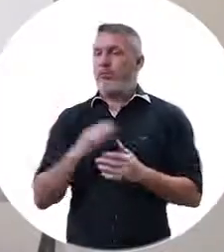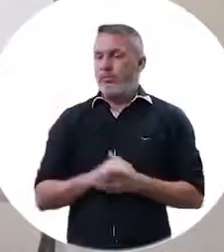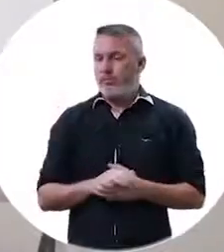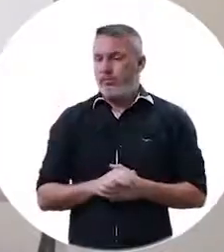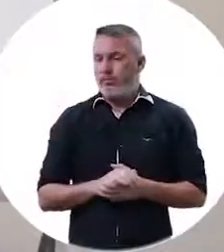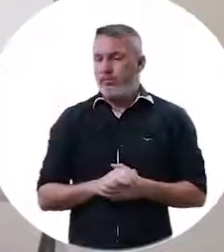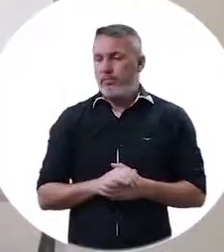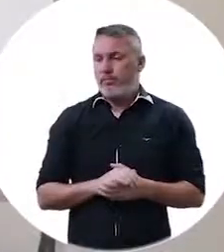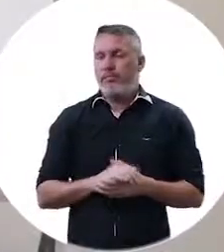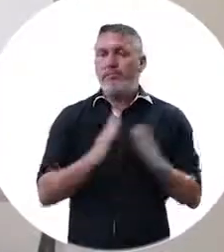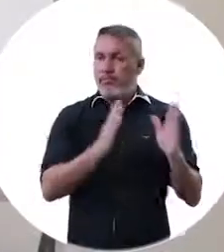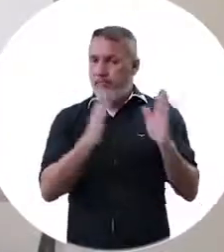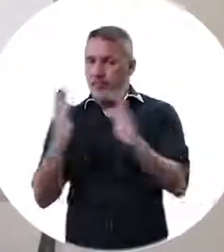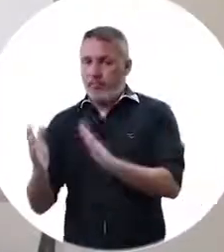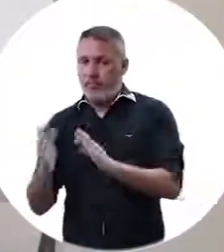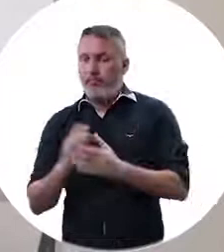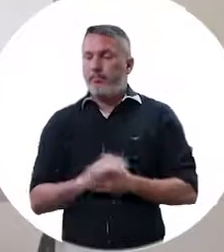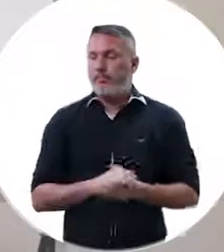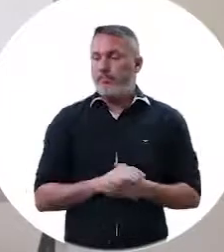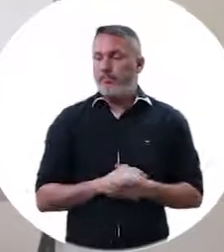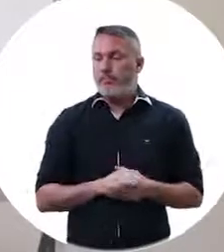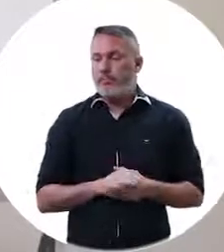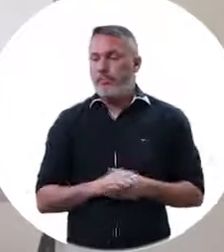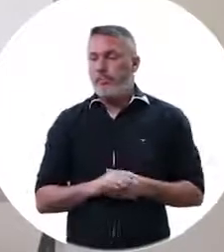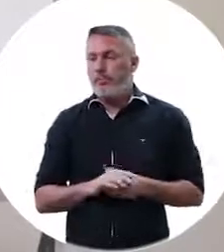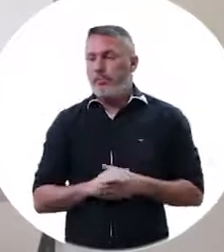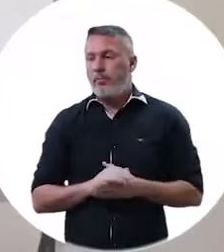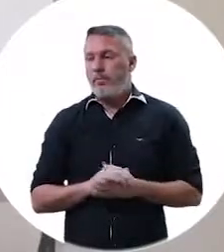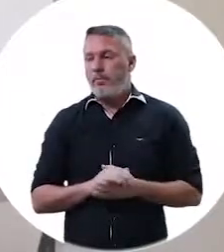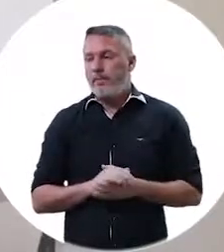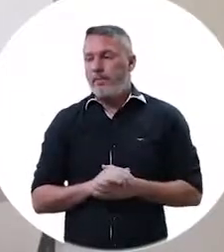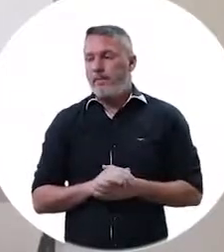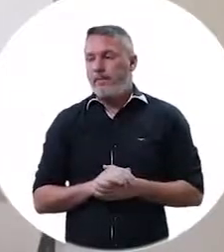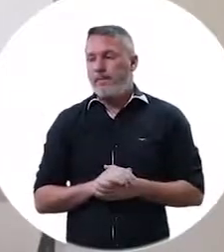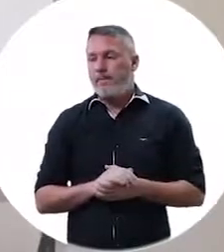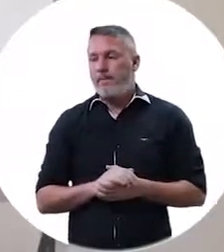pode enumerar dessa forma. Segue.